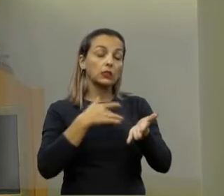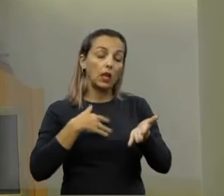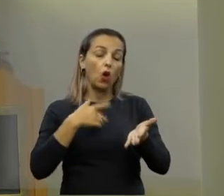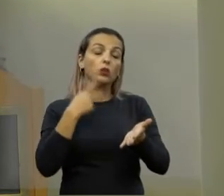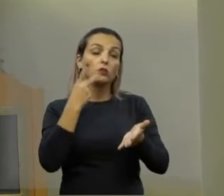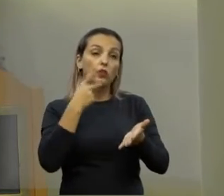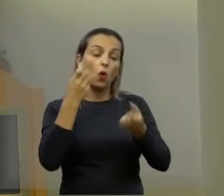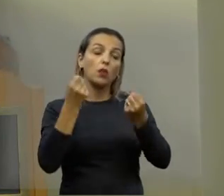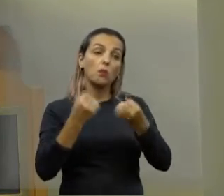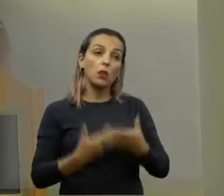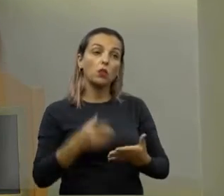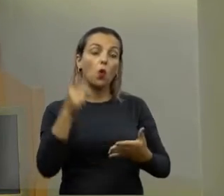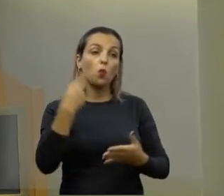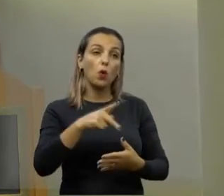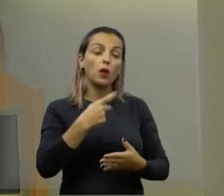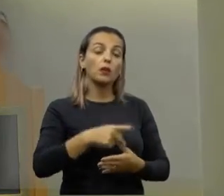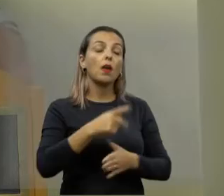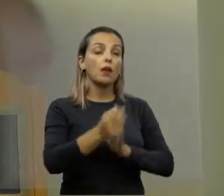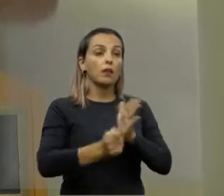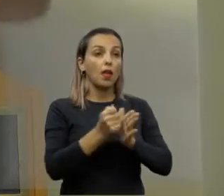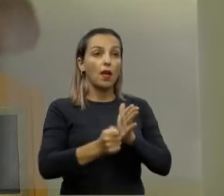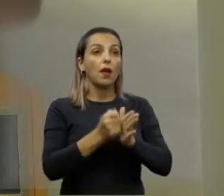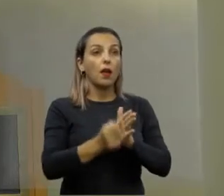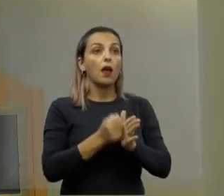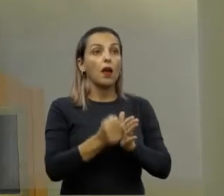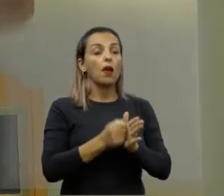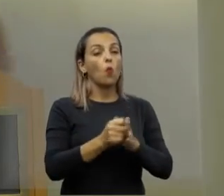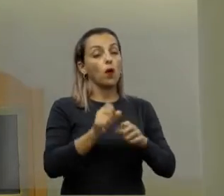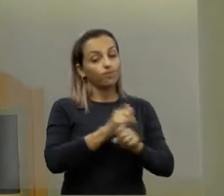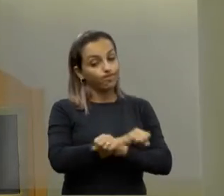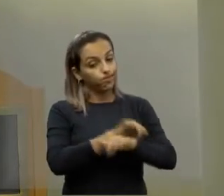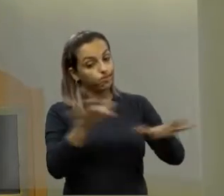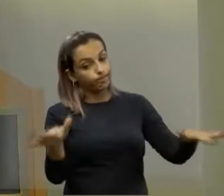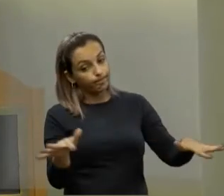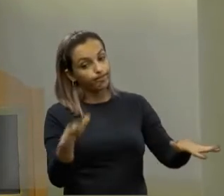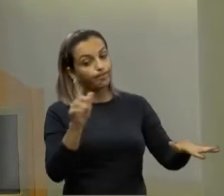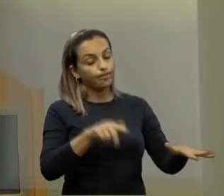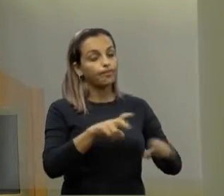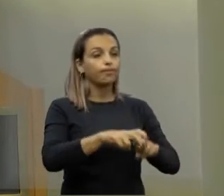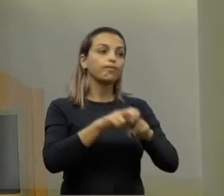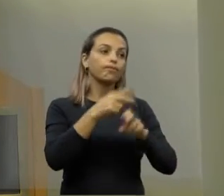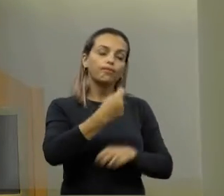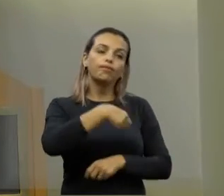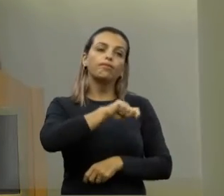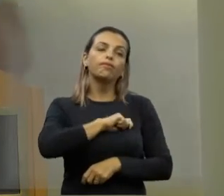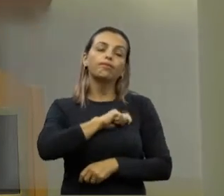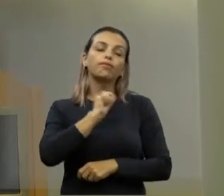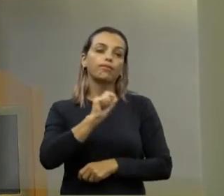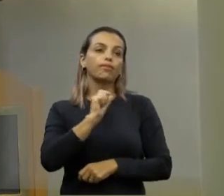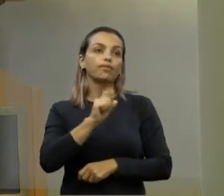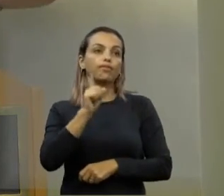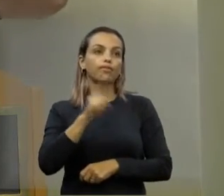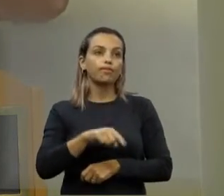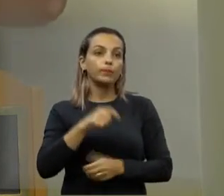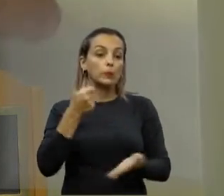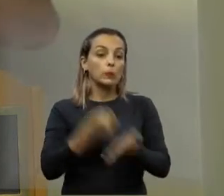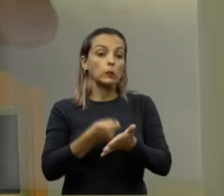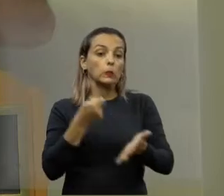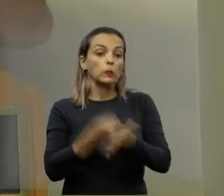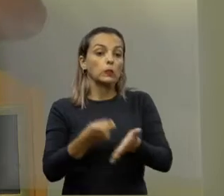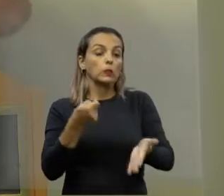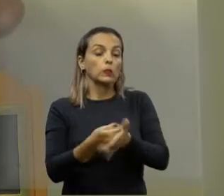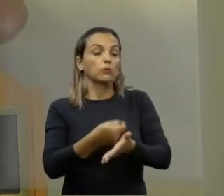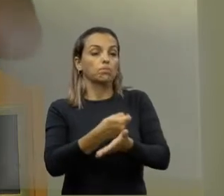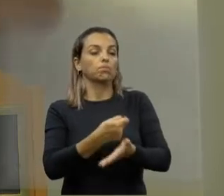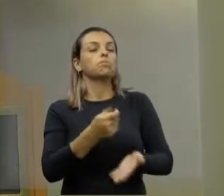é uma epidemia aqui no nosso município e que a fiscalização tem que ser digamos assim mais agressiva se